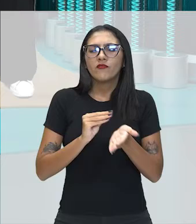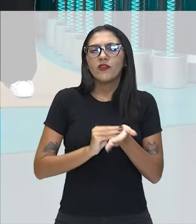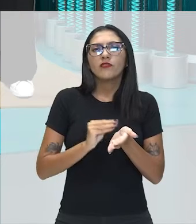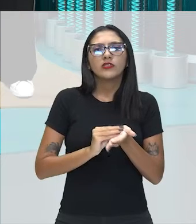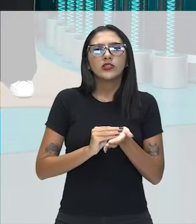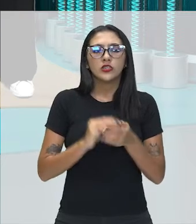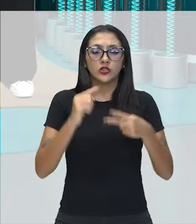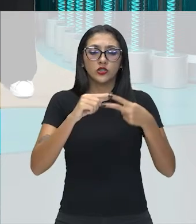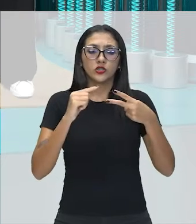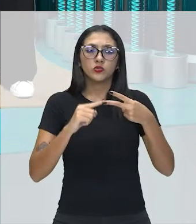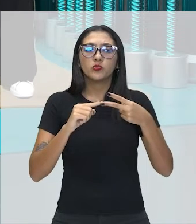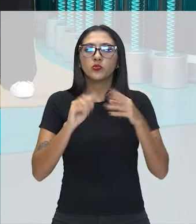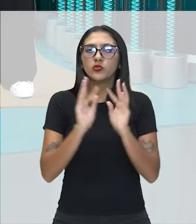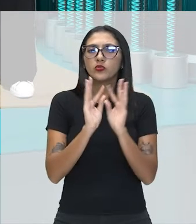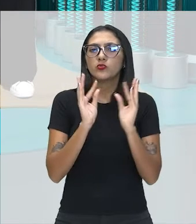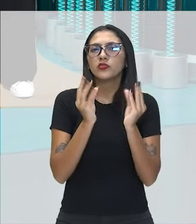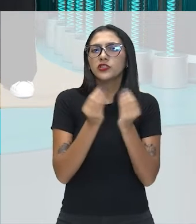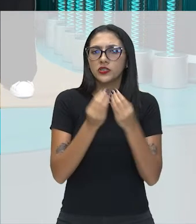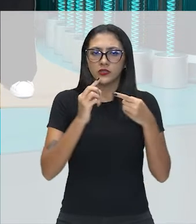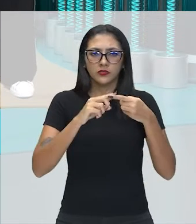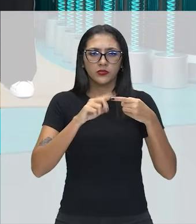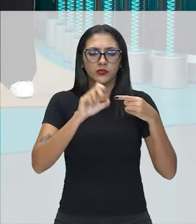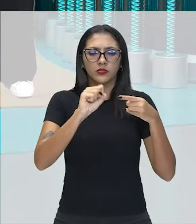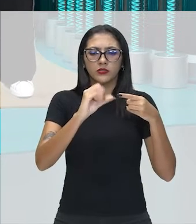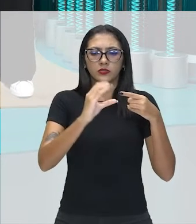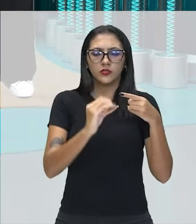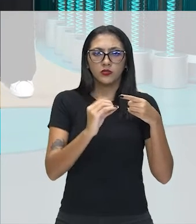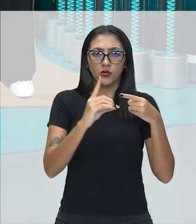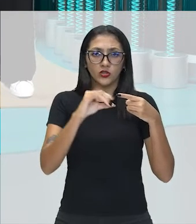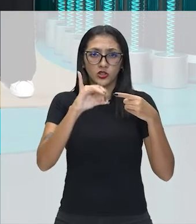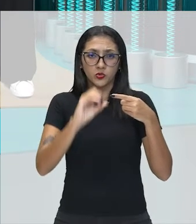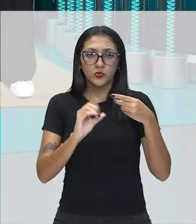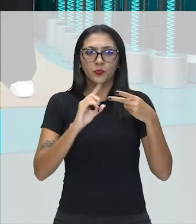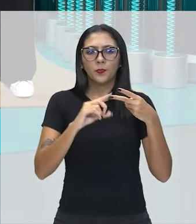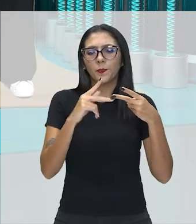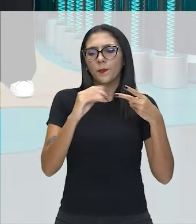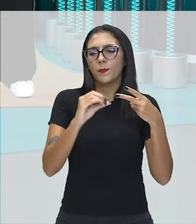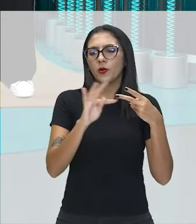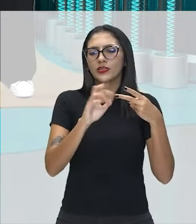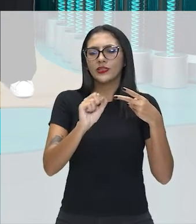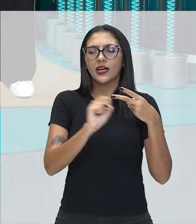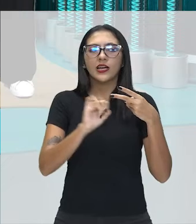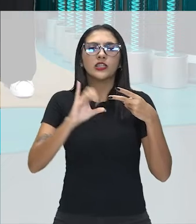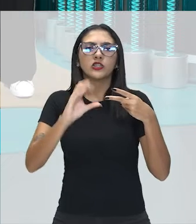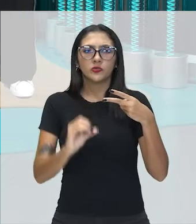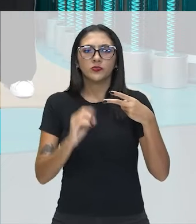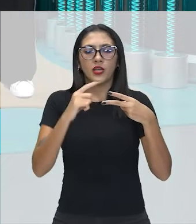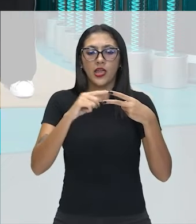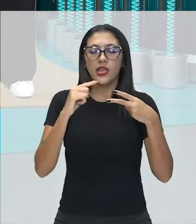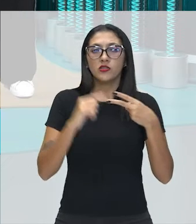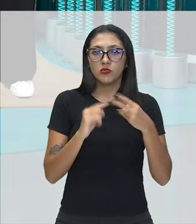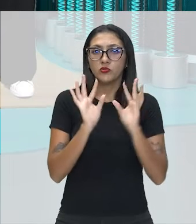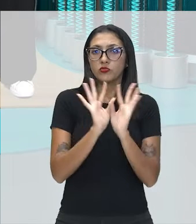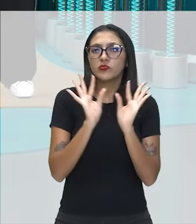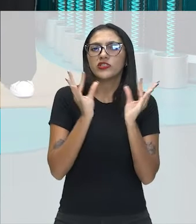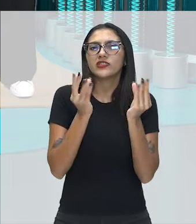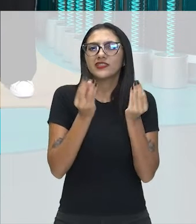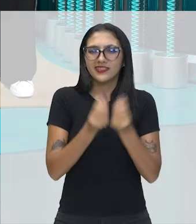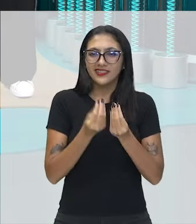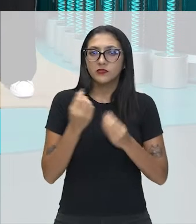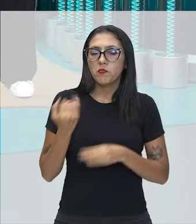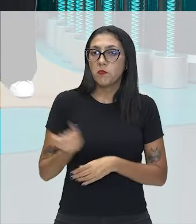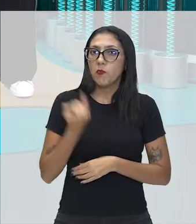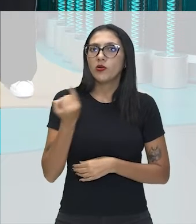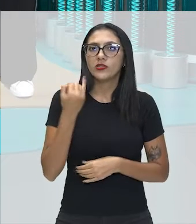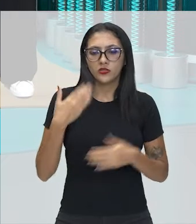ver na cartela aí, são os agentes responsáveis por fazer essa contração do nosso músculo.